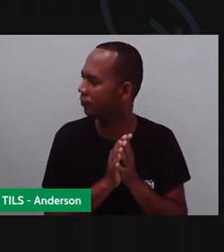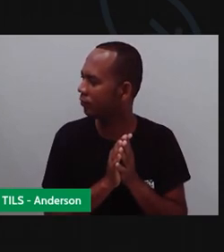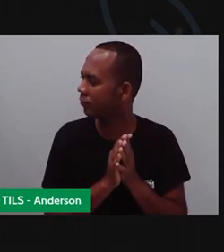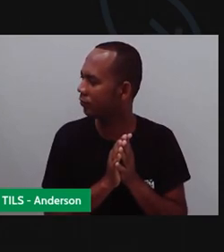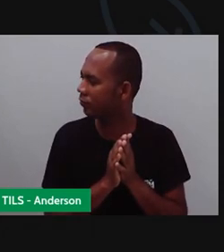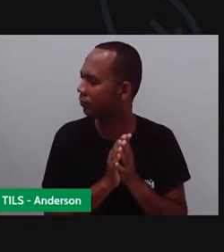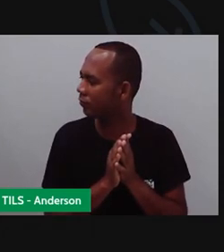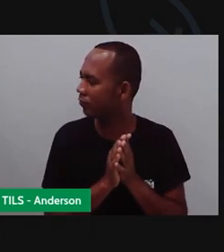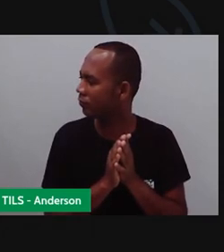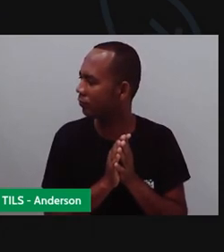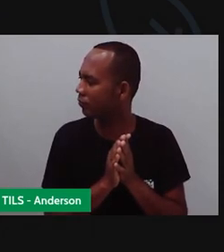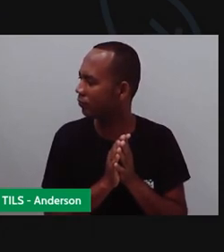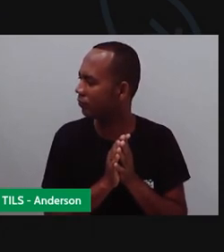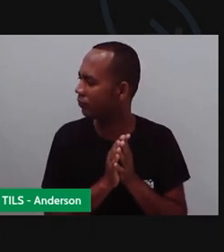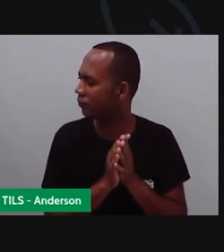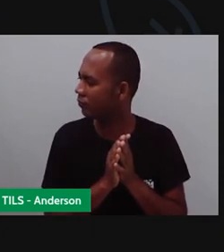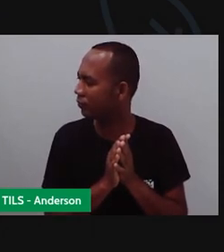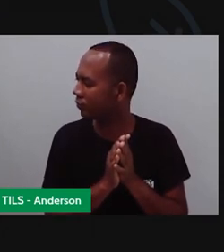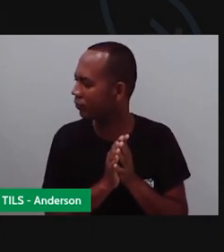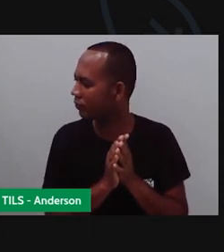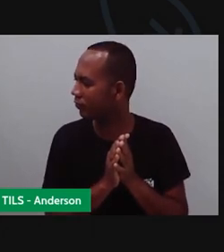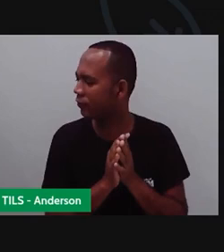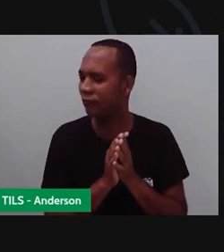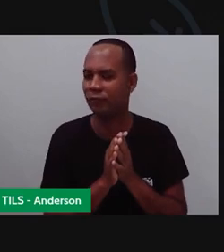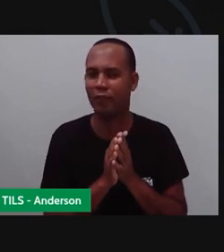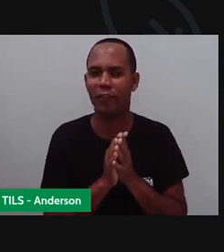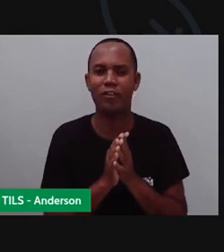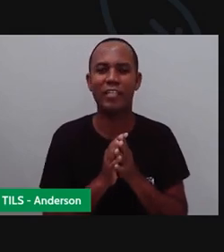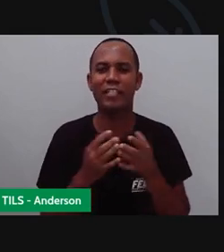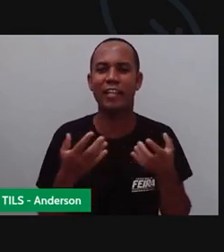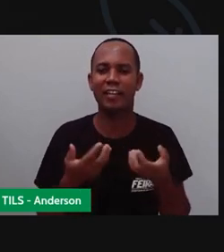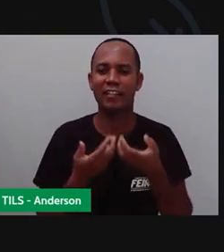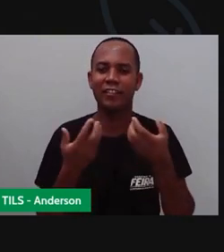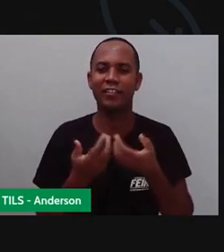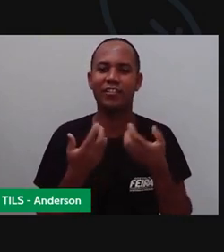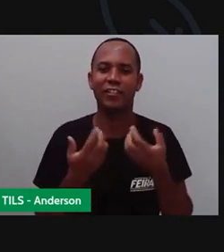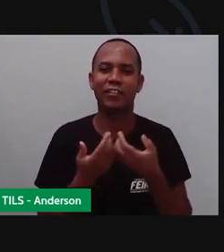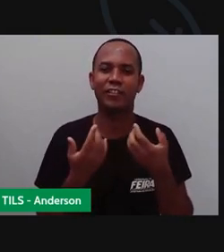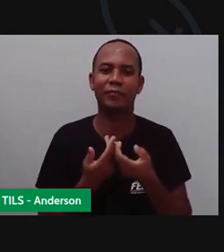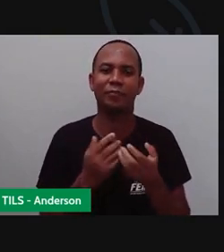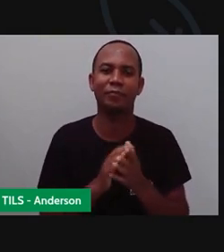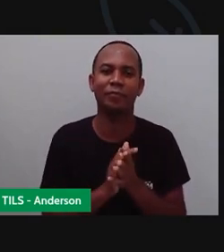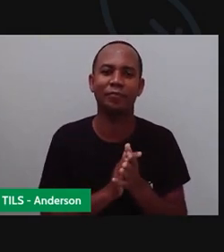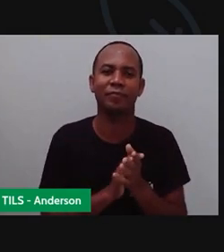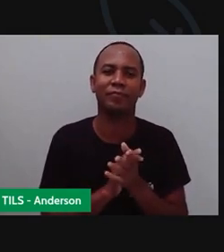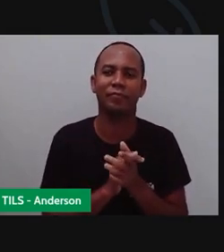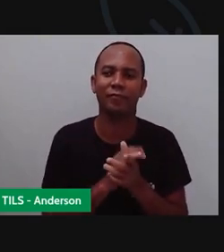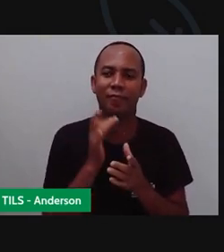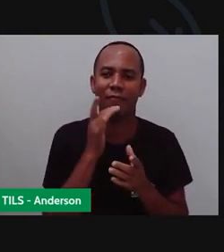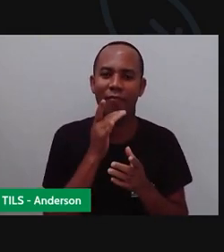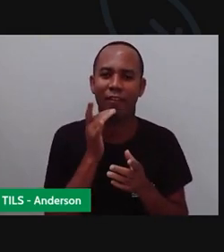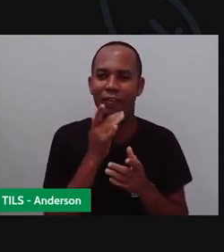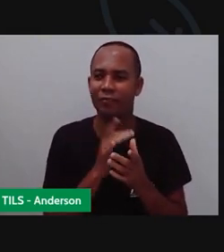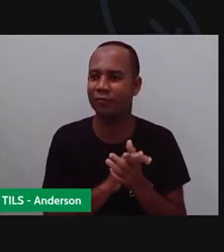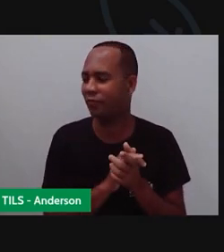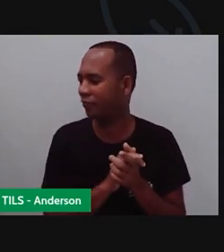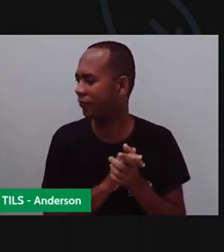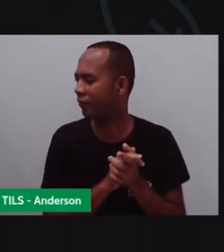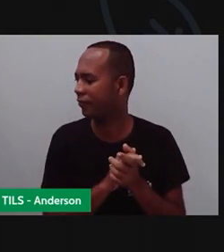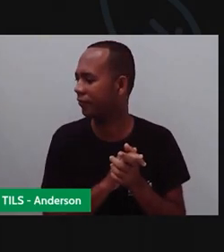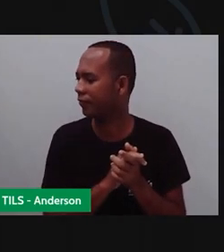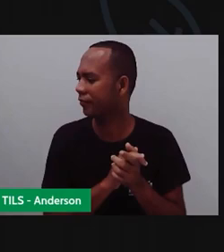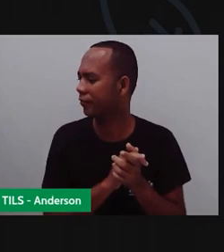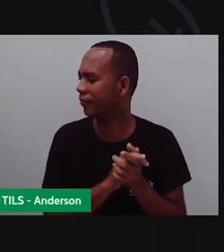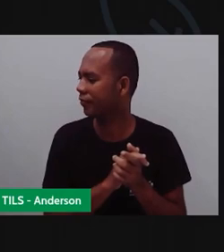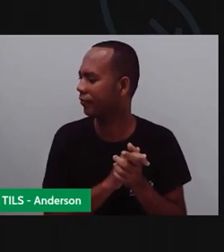já caiu tudo pronto agora vou colocar o pepino ali pronto e esse aqui a nossa pirâmide a